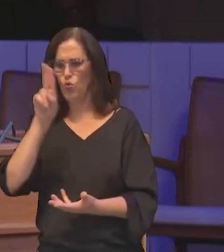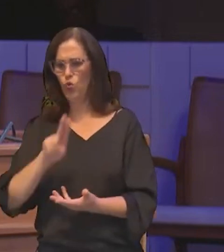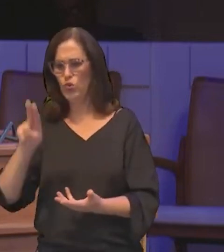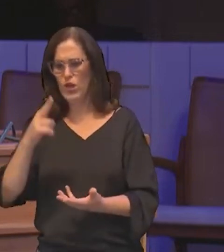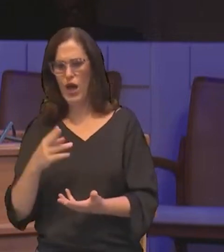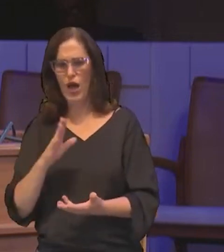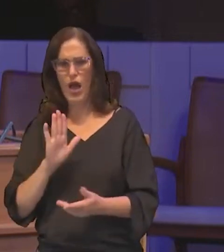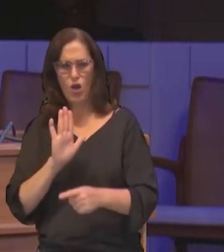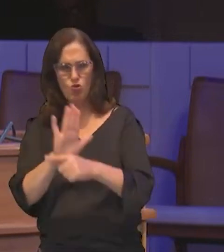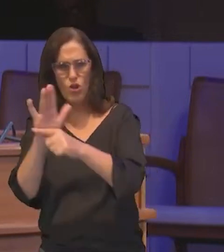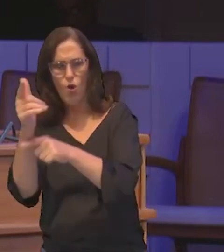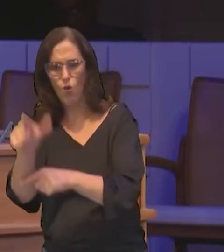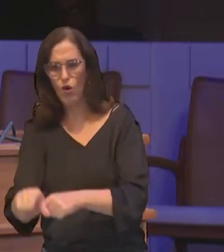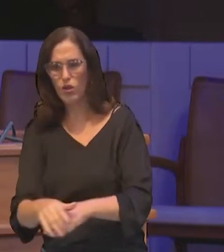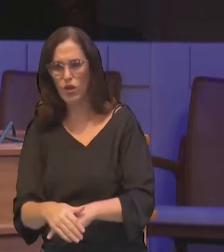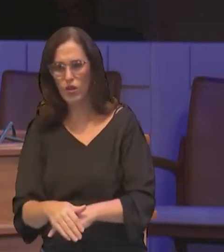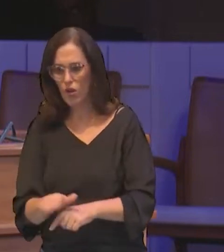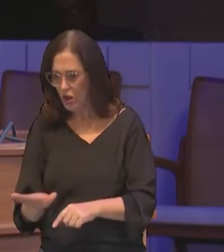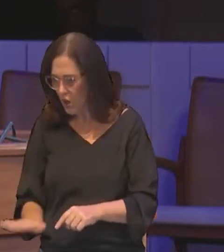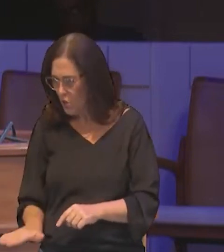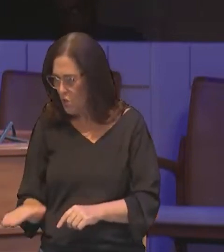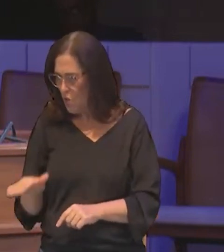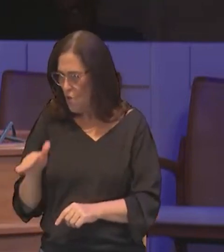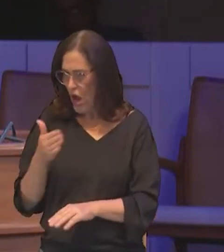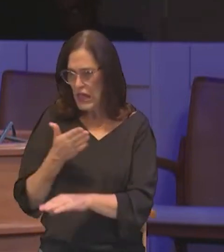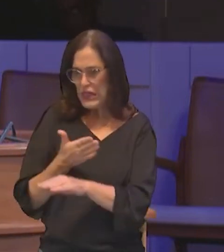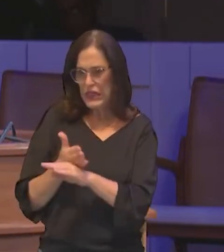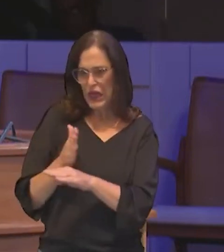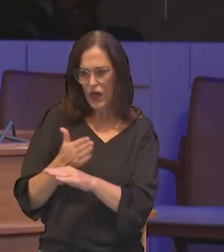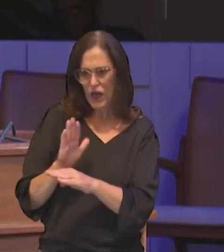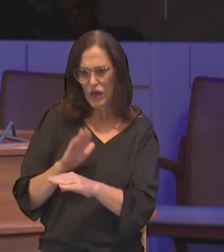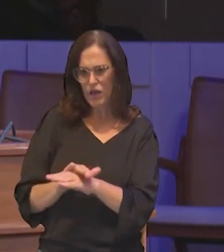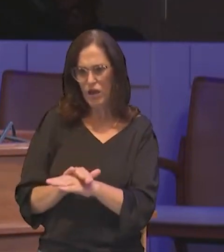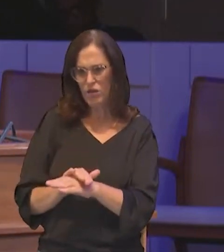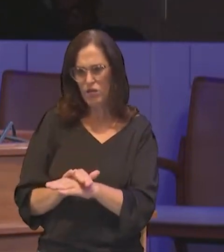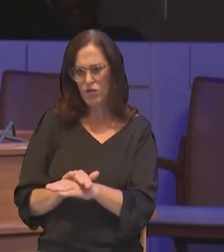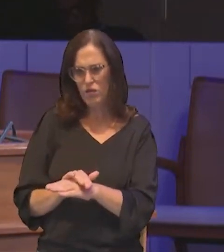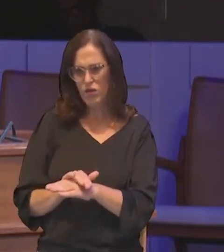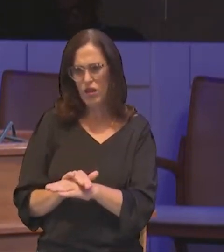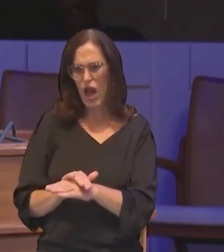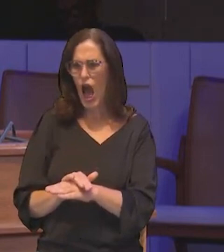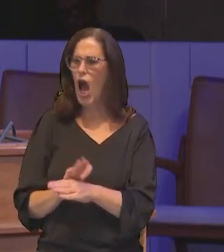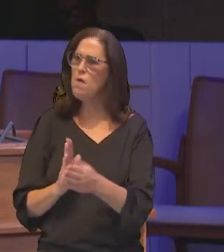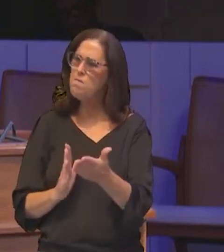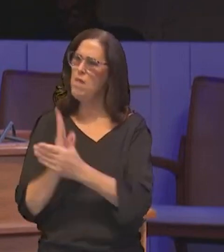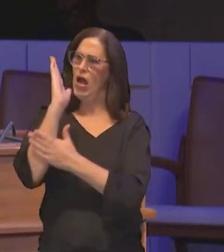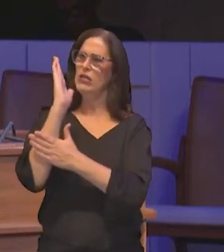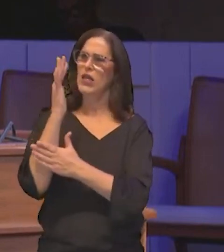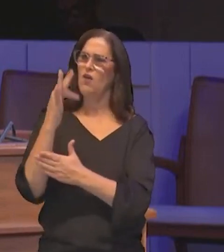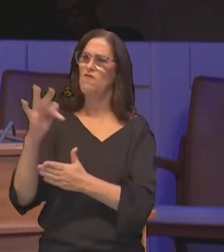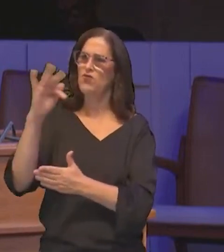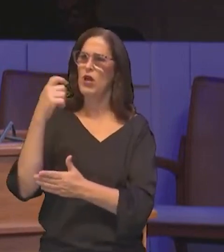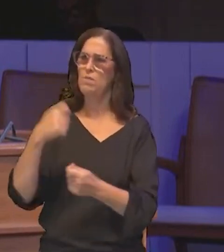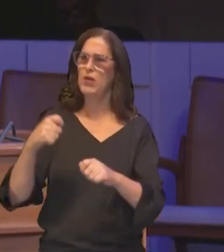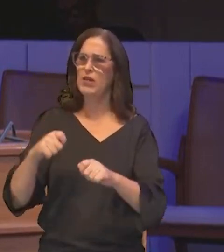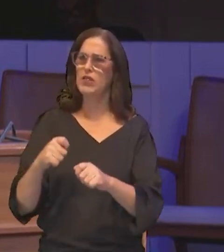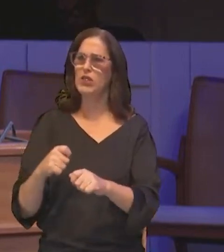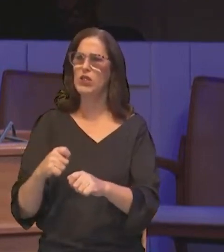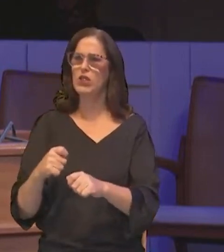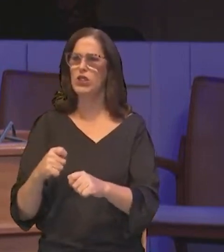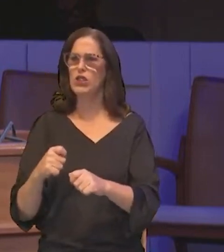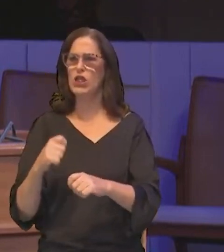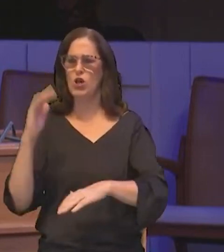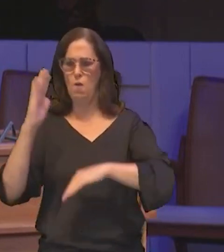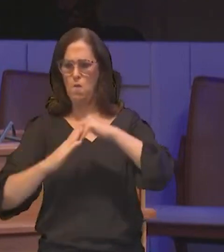outro. Desde cedo você é treinado a passar na faculdade porque você precisa ocupar aquele